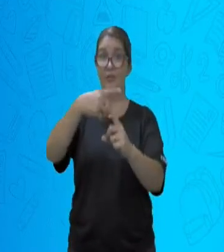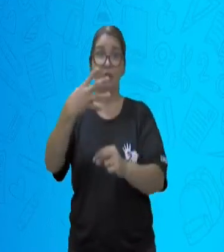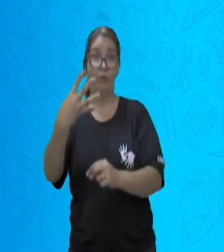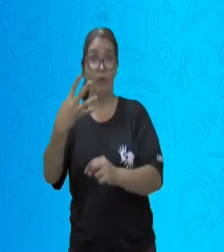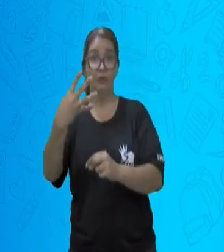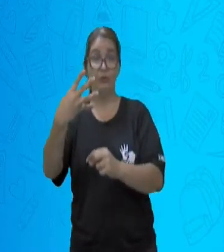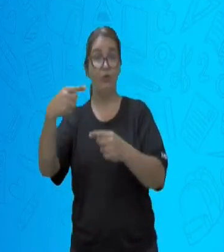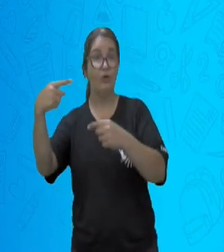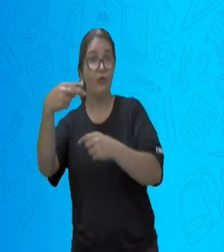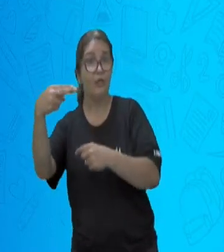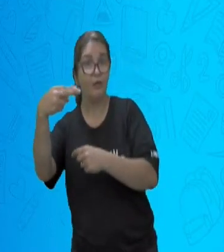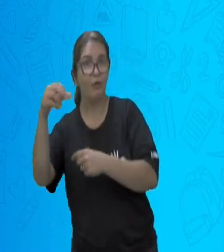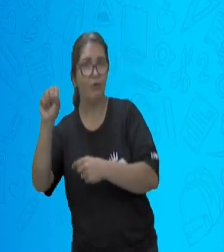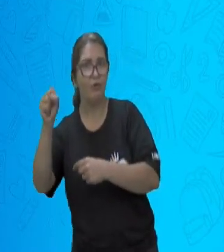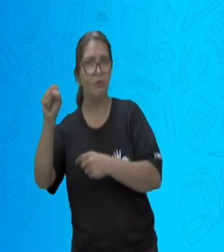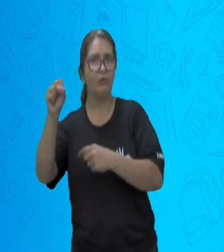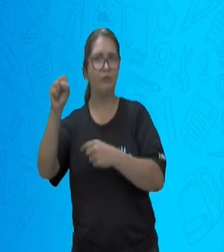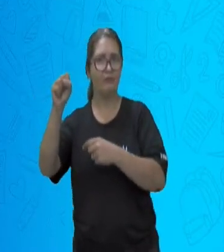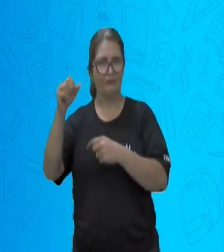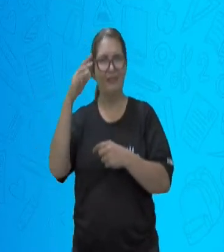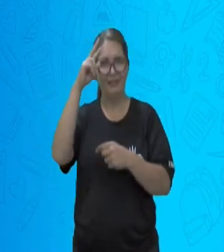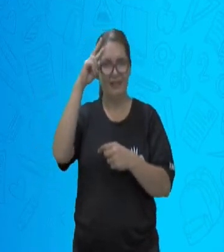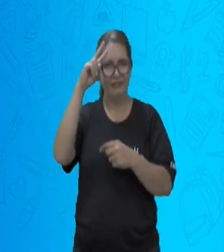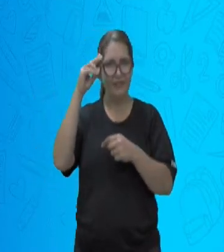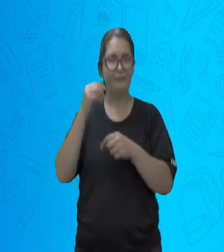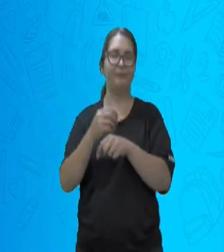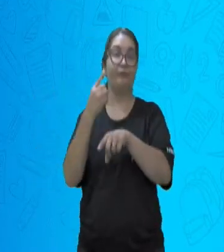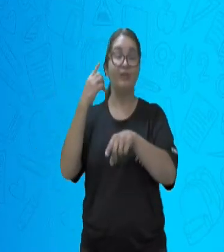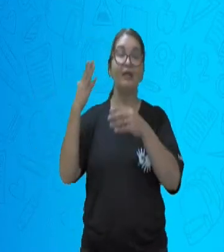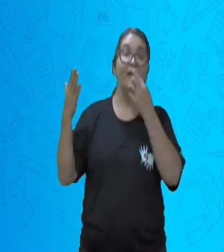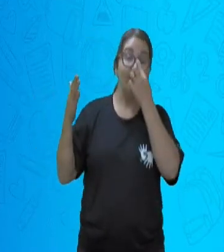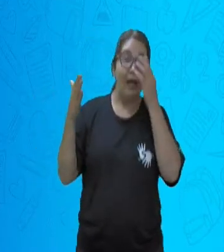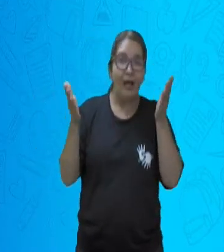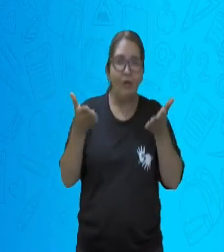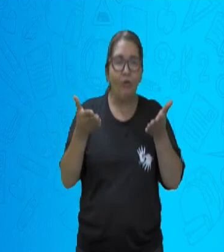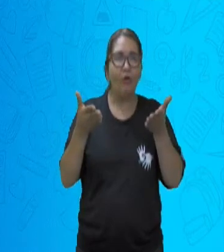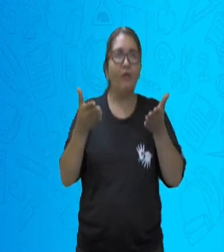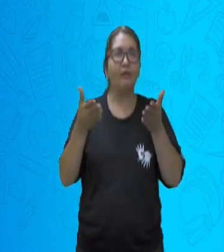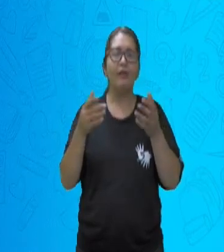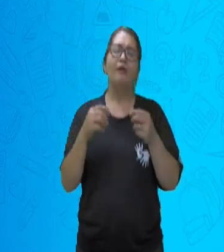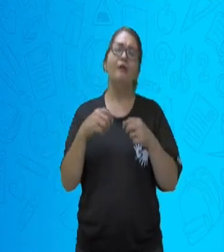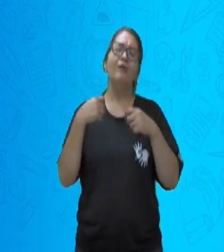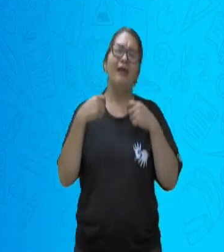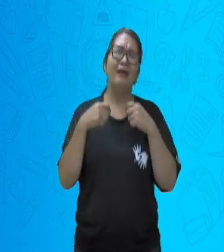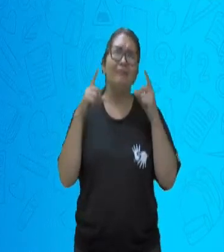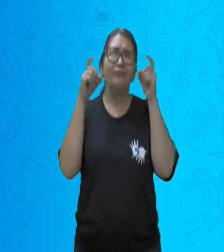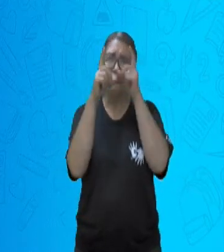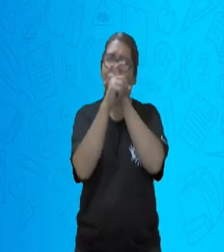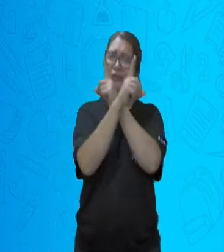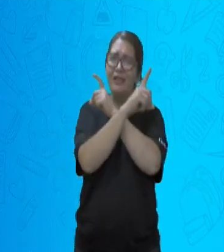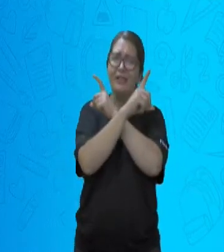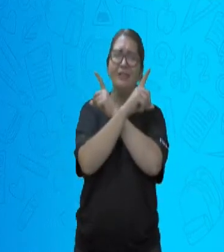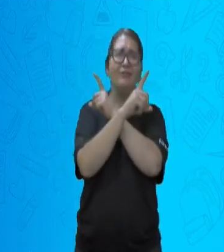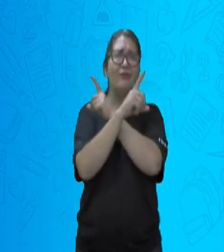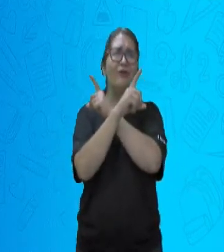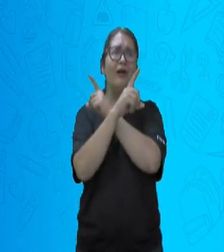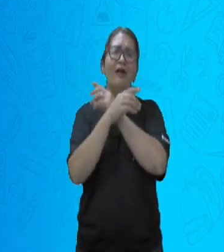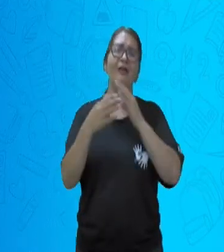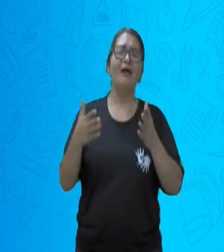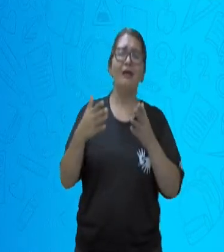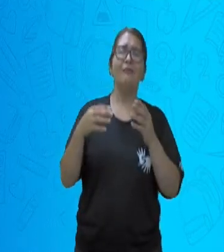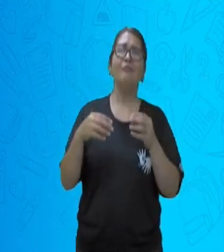anterior. Isso gera uma confusão. Eu tenho 8 o que aqui? Não é meio complicado? Professora, a gente está aqui